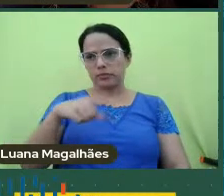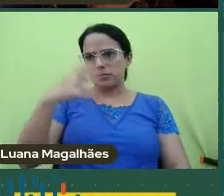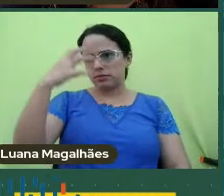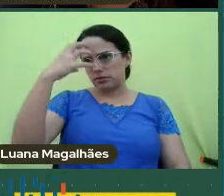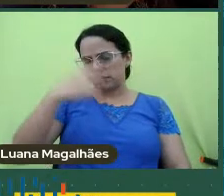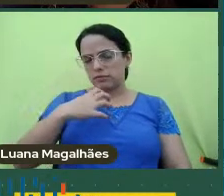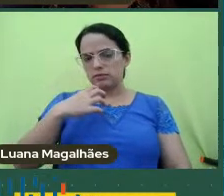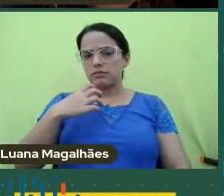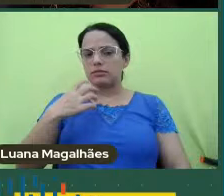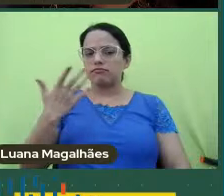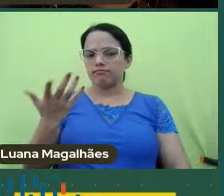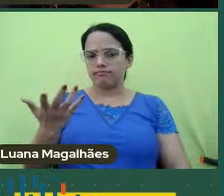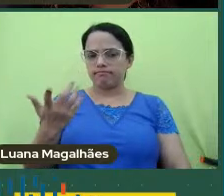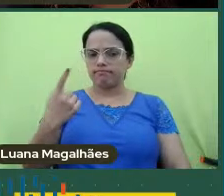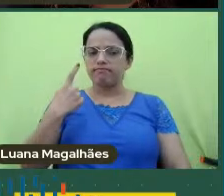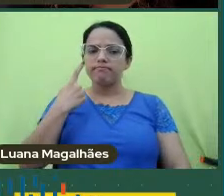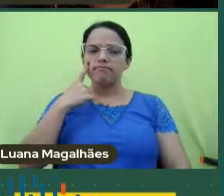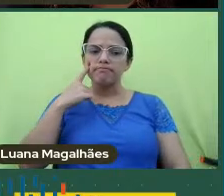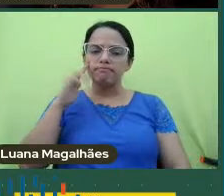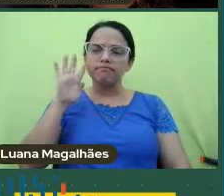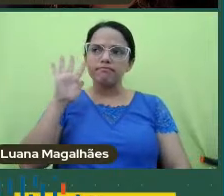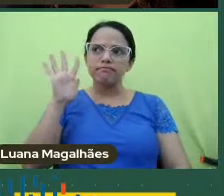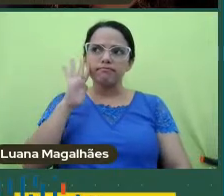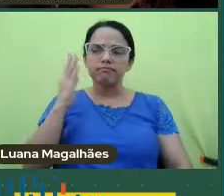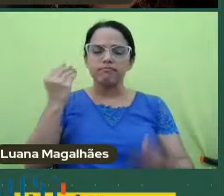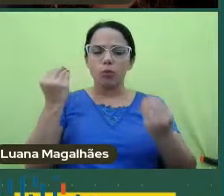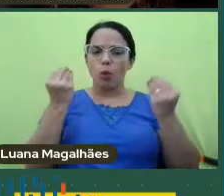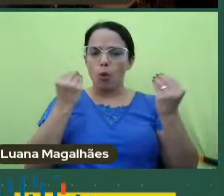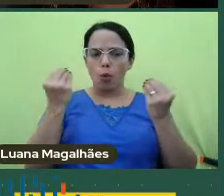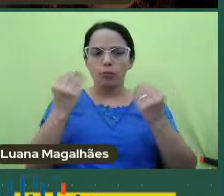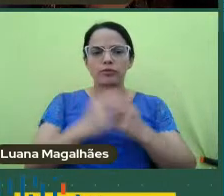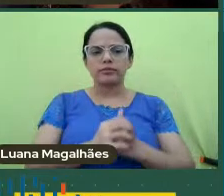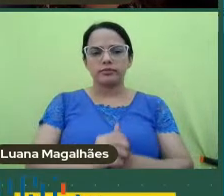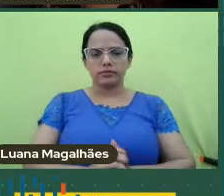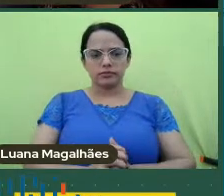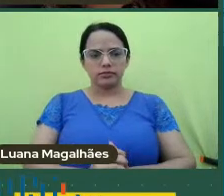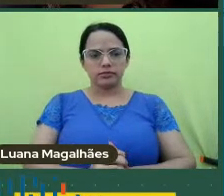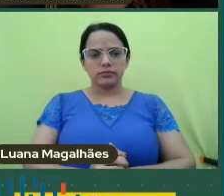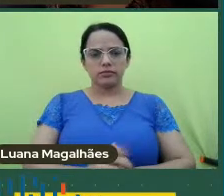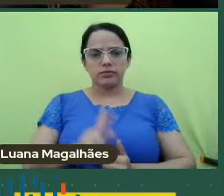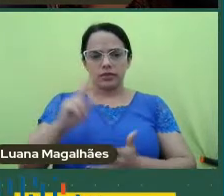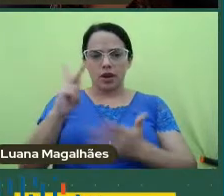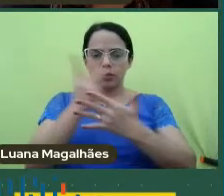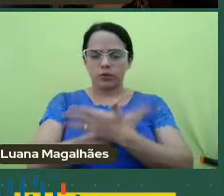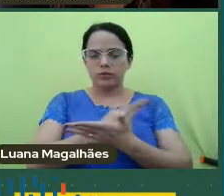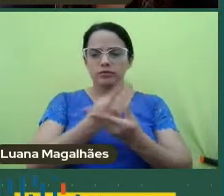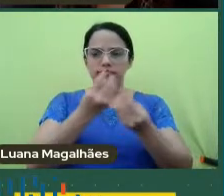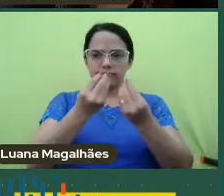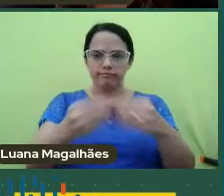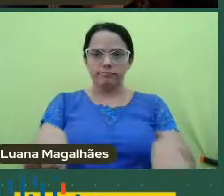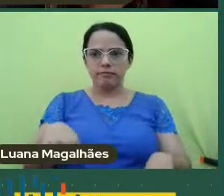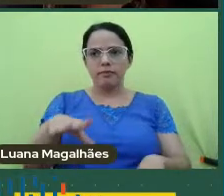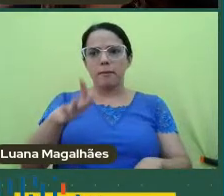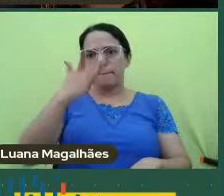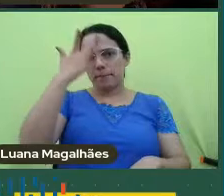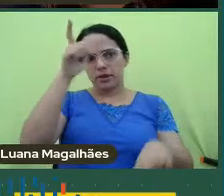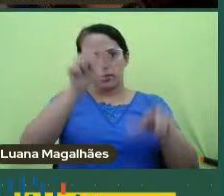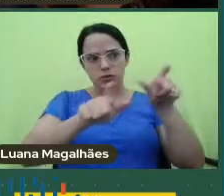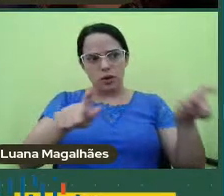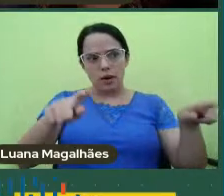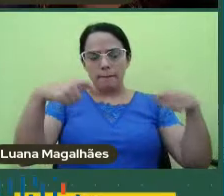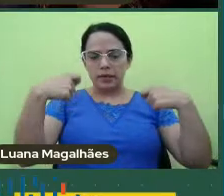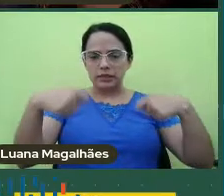que precisa ser pensado, porque vai realmente fragilizar a quem mais precisa e que